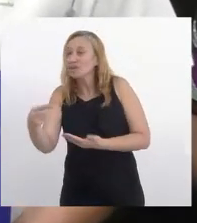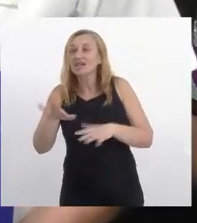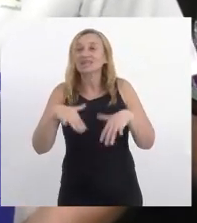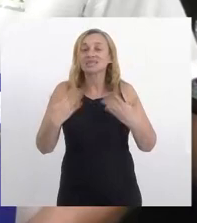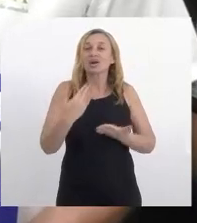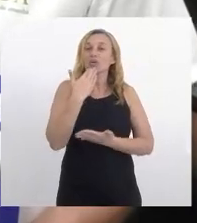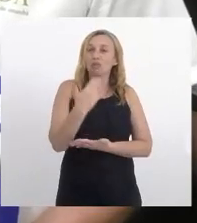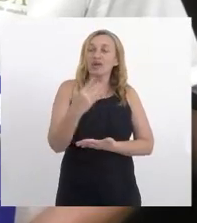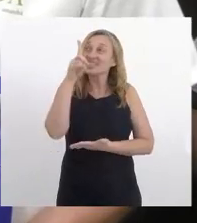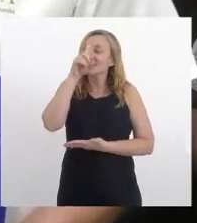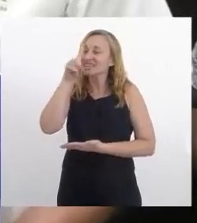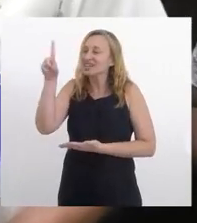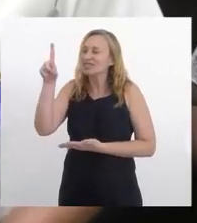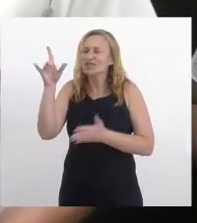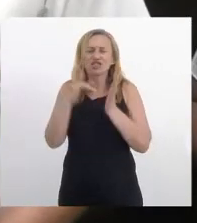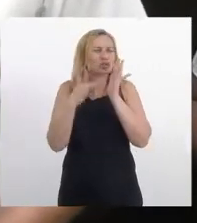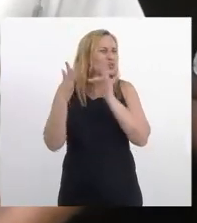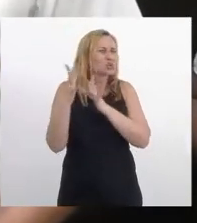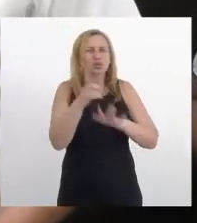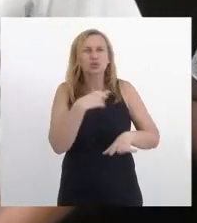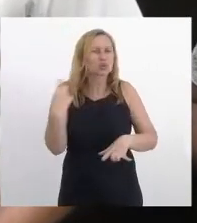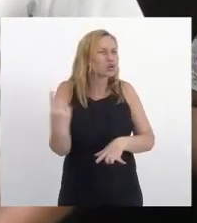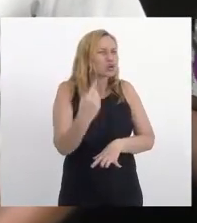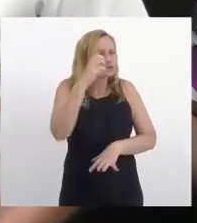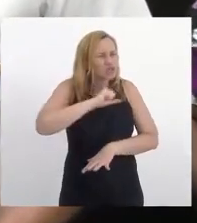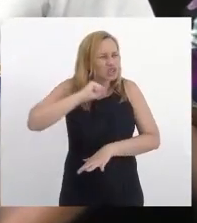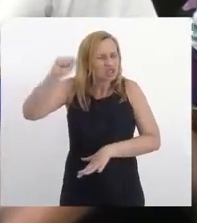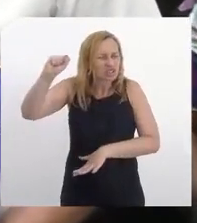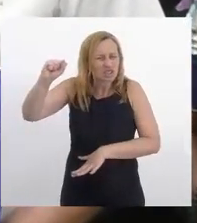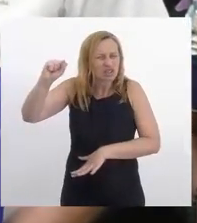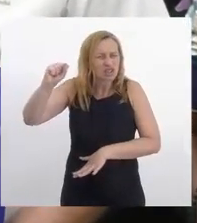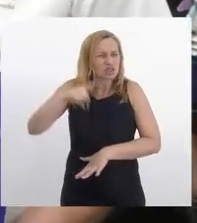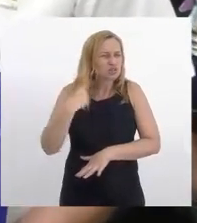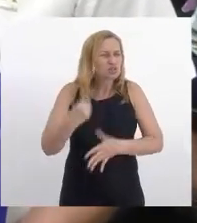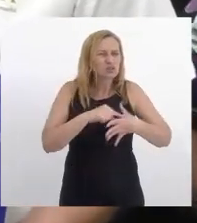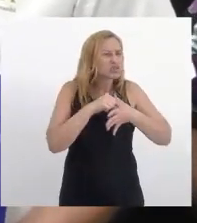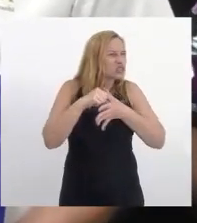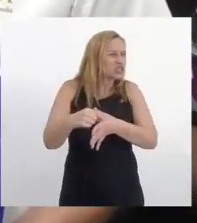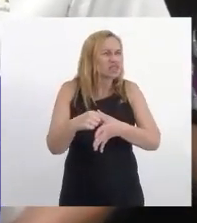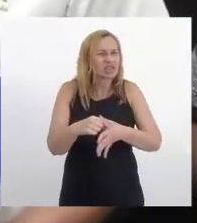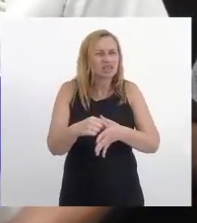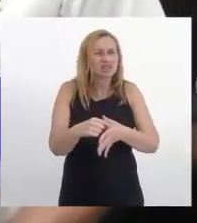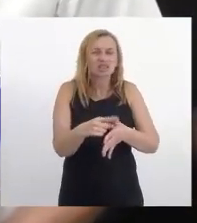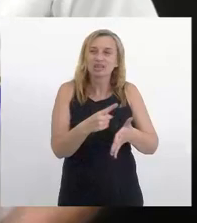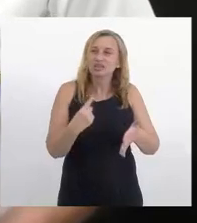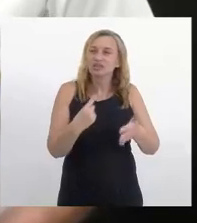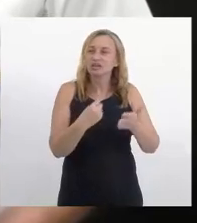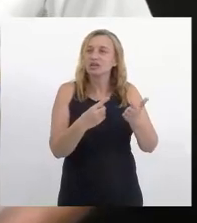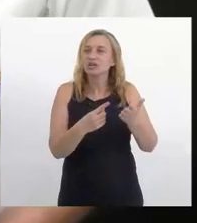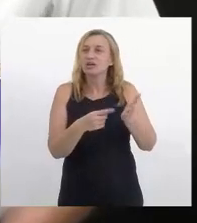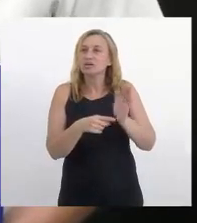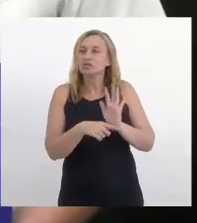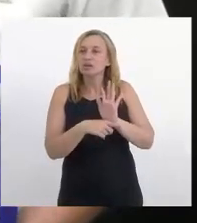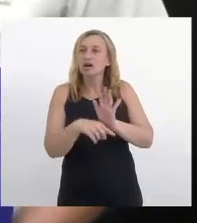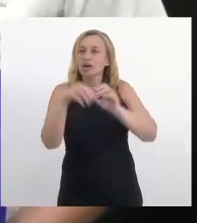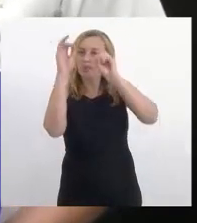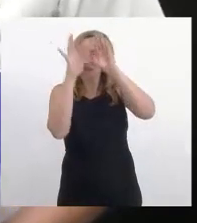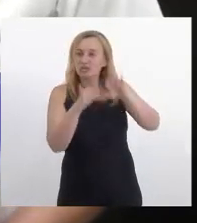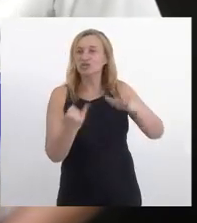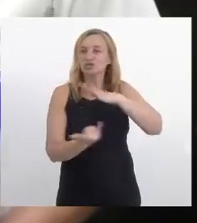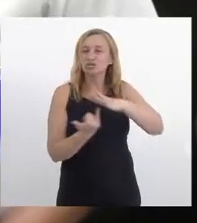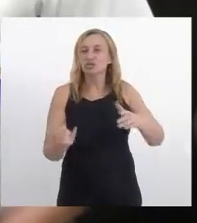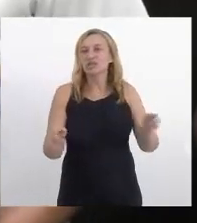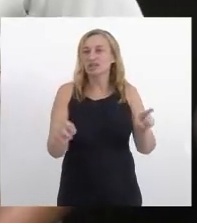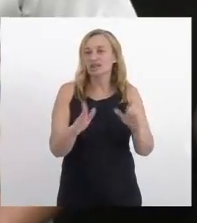eu peço a Deus, a Jesus, aos nossos orixás, aos nossos guias e protetores, para abençoar sempre o Instituto e esta